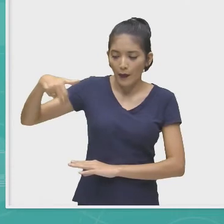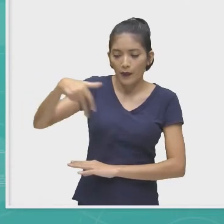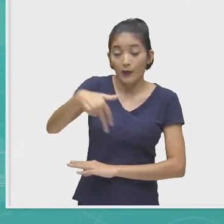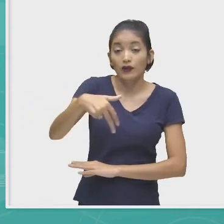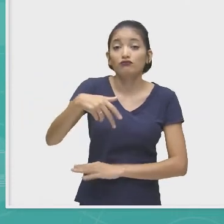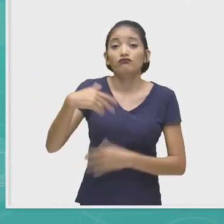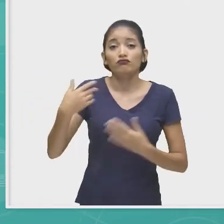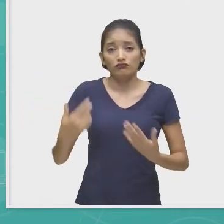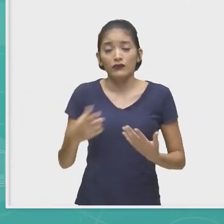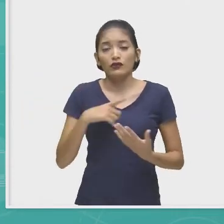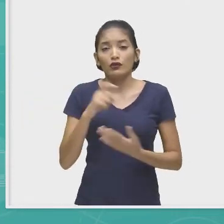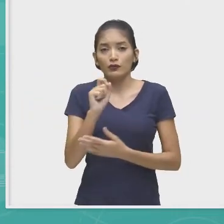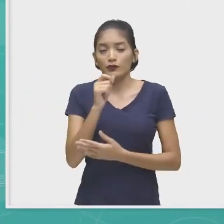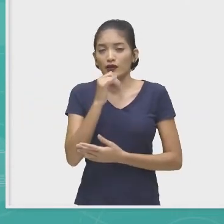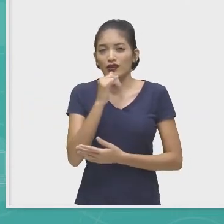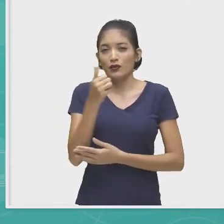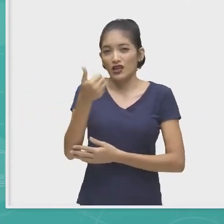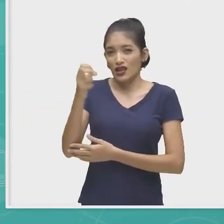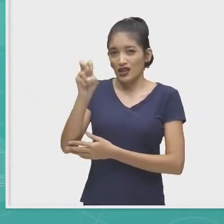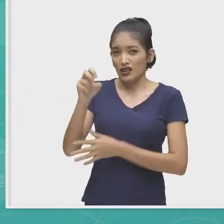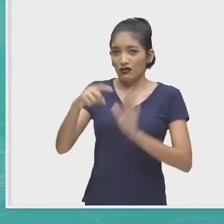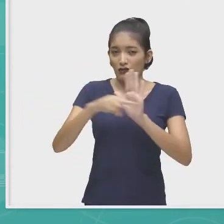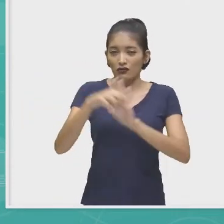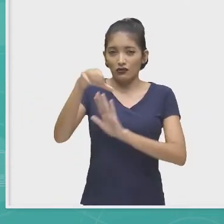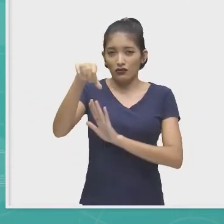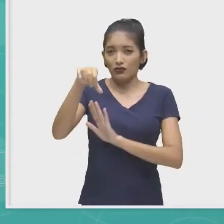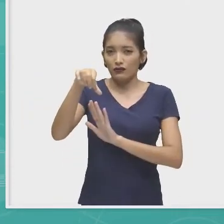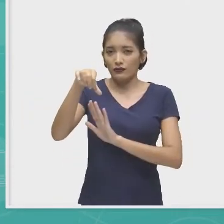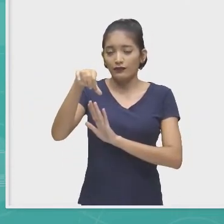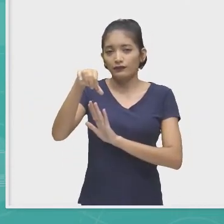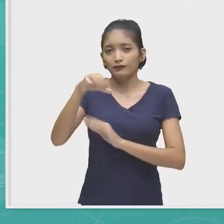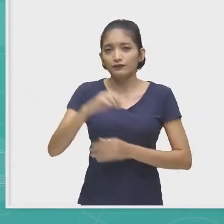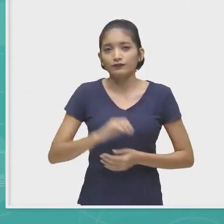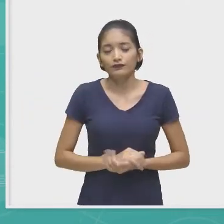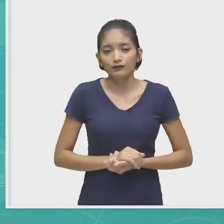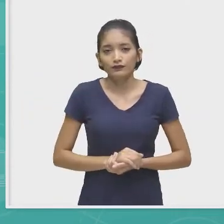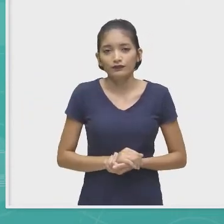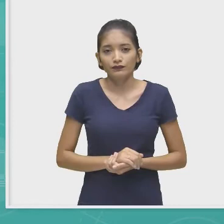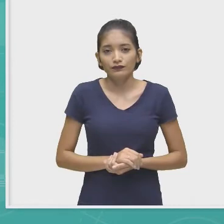quê? 15 menos 9.